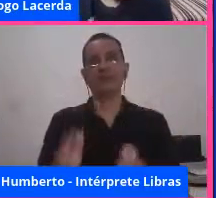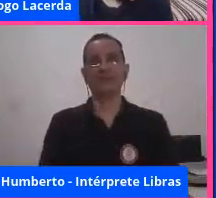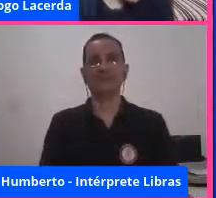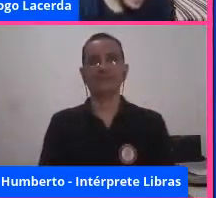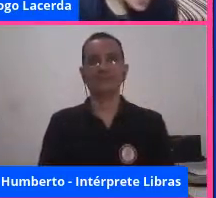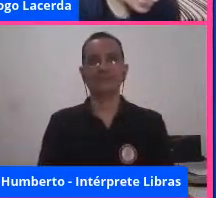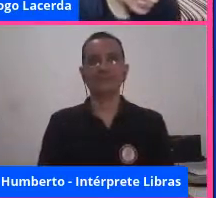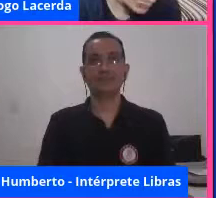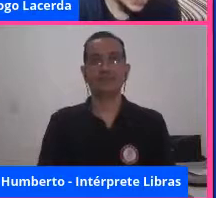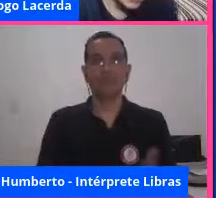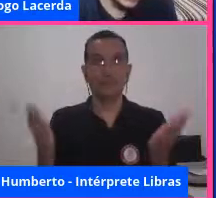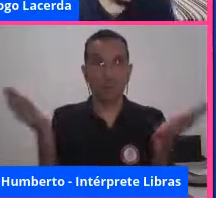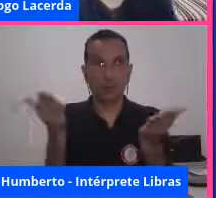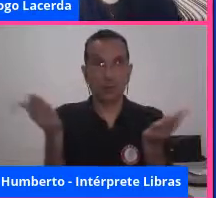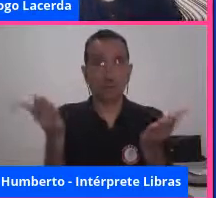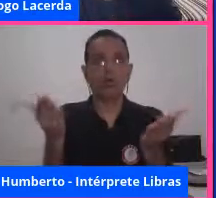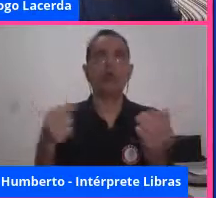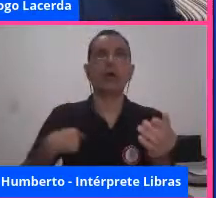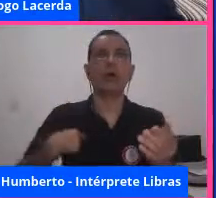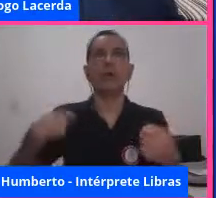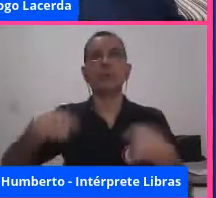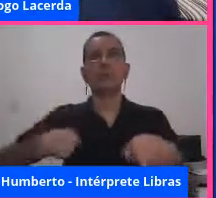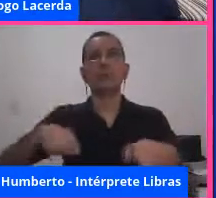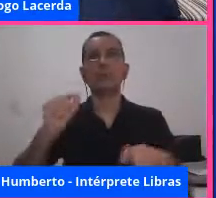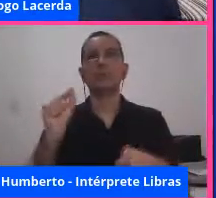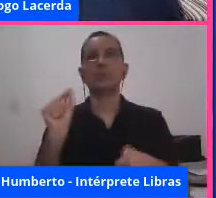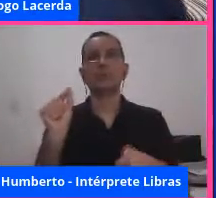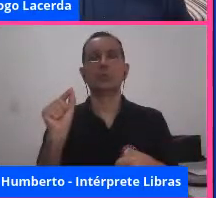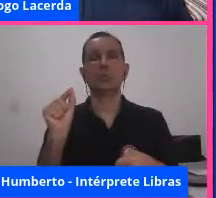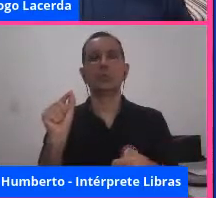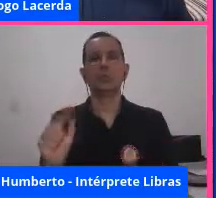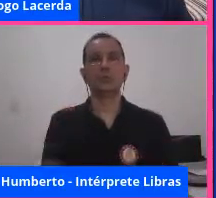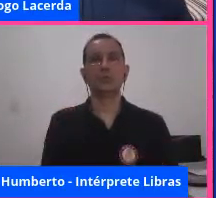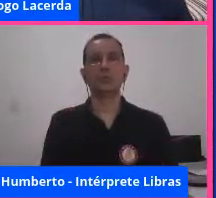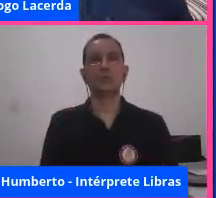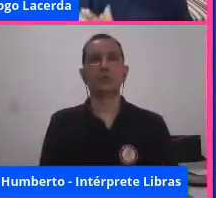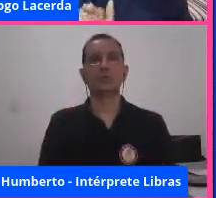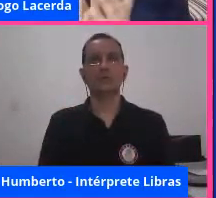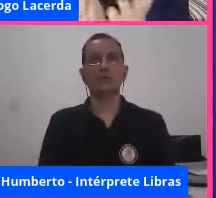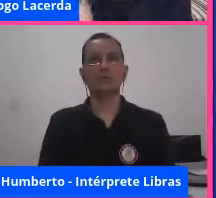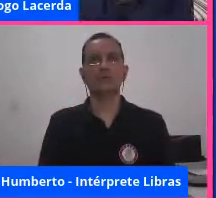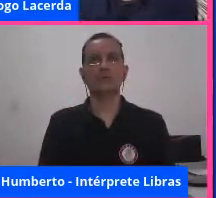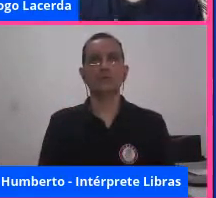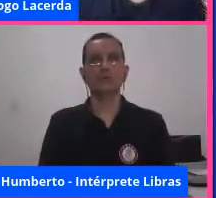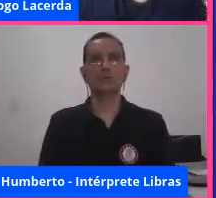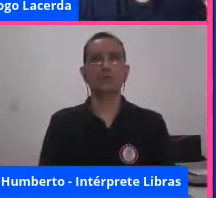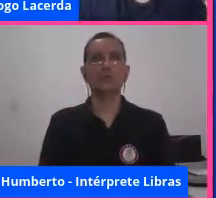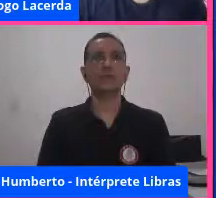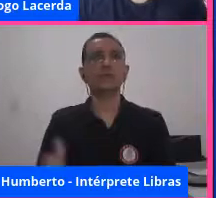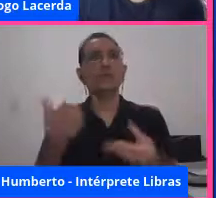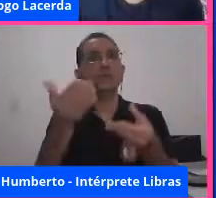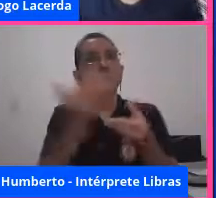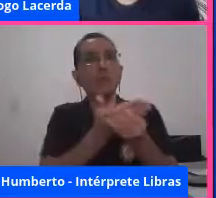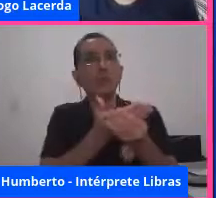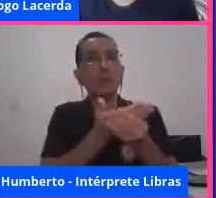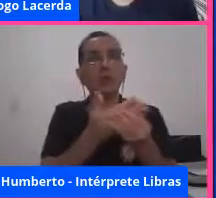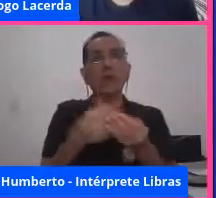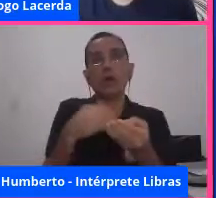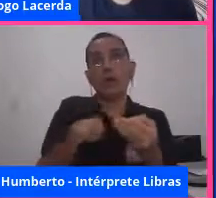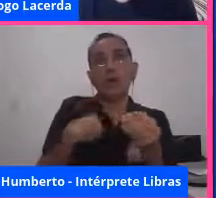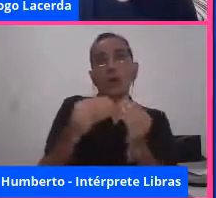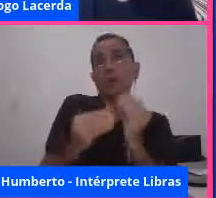O primeiro passo que tu vai fazer após a instalação desse software tu vai escolher o arquivo que tu vai colocar para